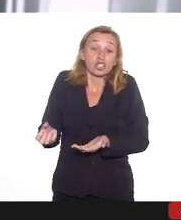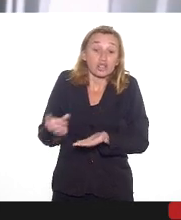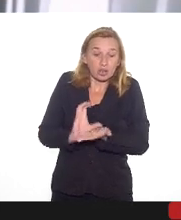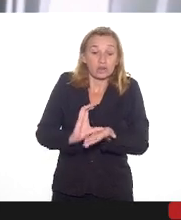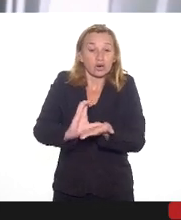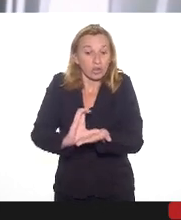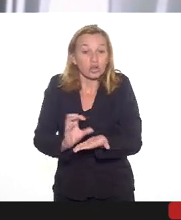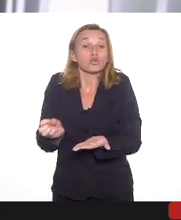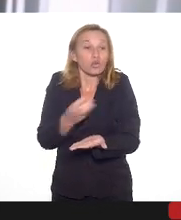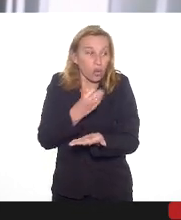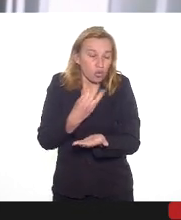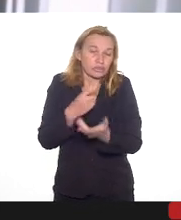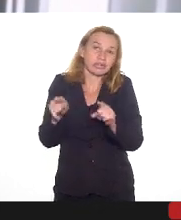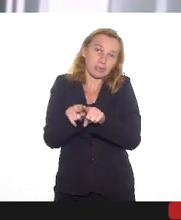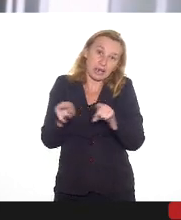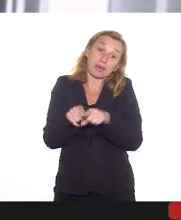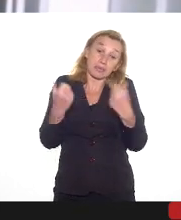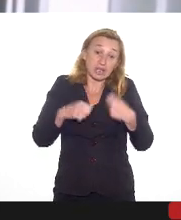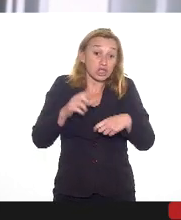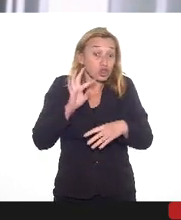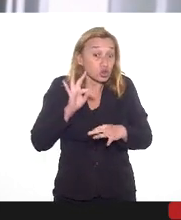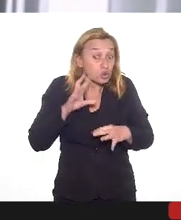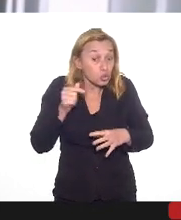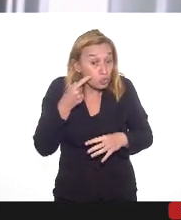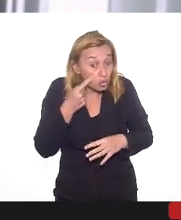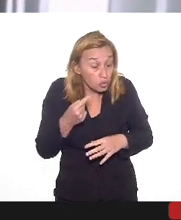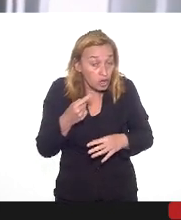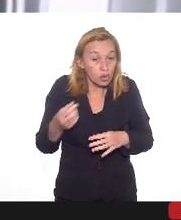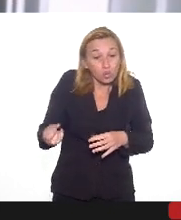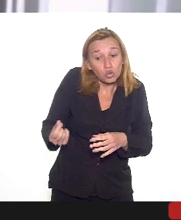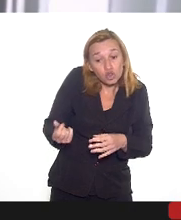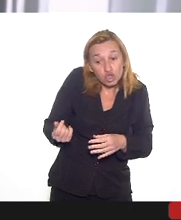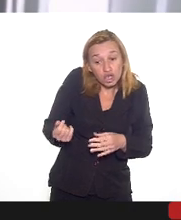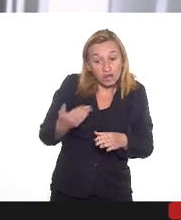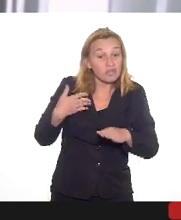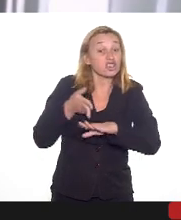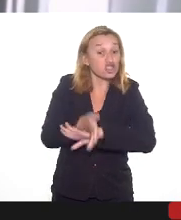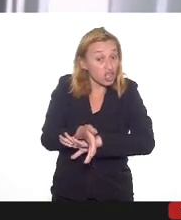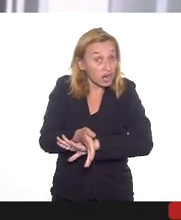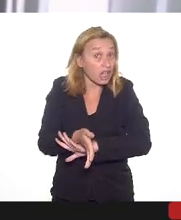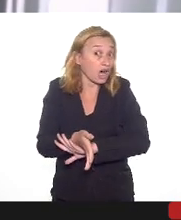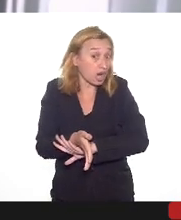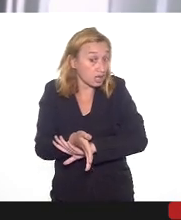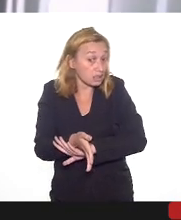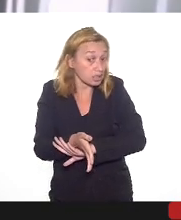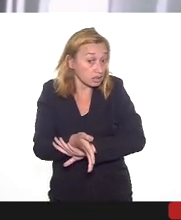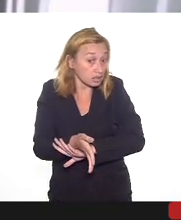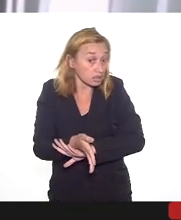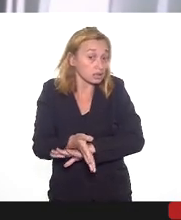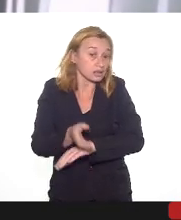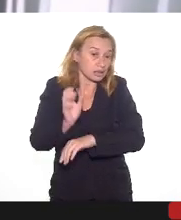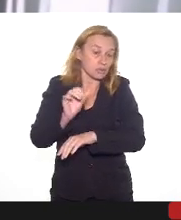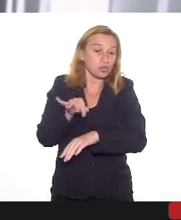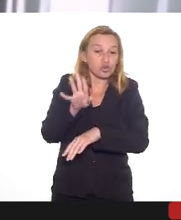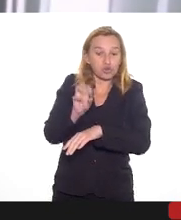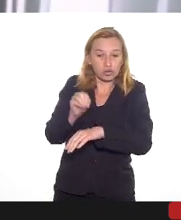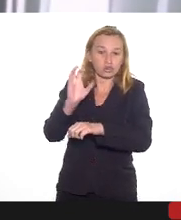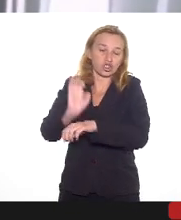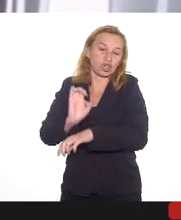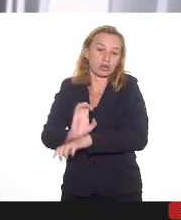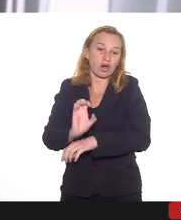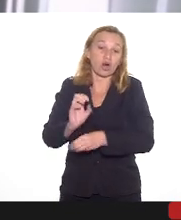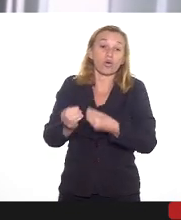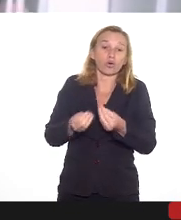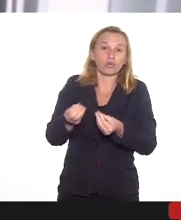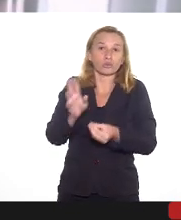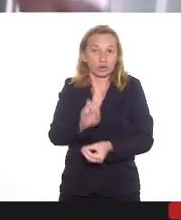tudo isso em conta, né? Ou seja, os dinheiros novos, entre aspas, que podem entrar também para o cofre estadual, de que maneira isso pode ser usado